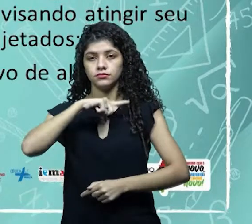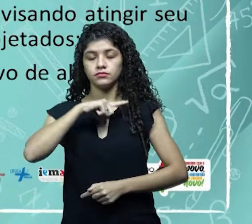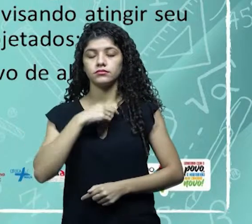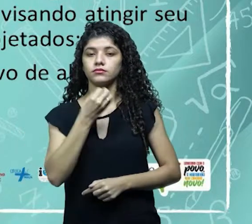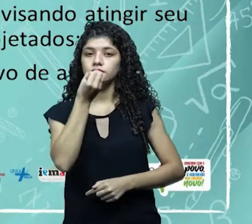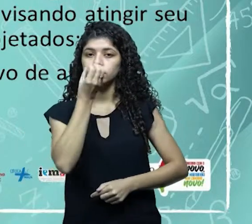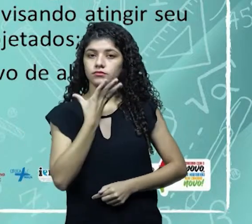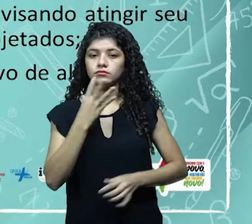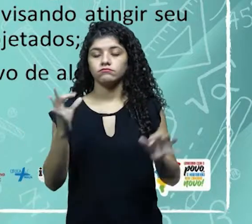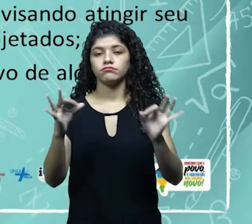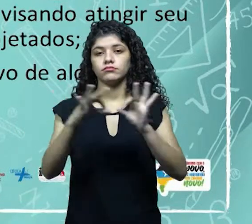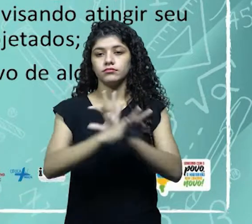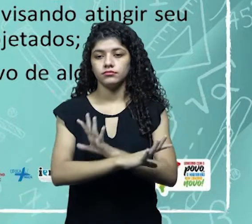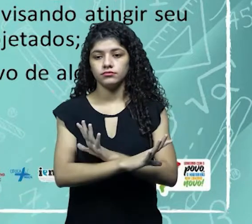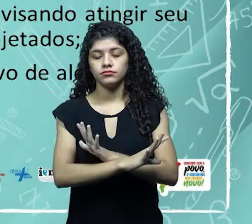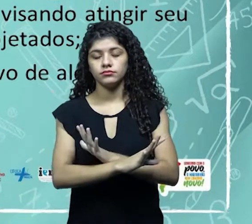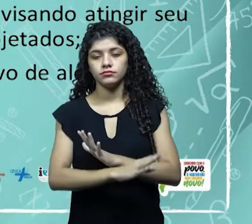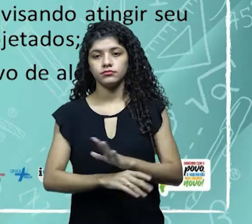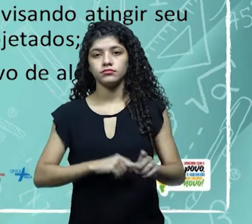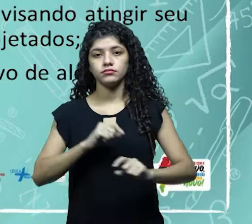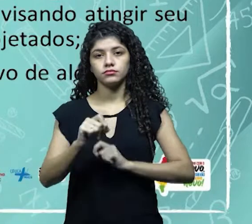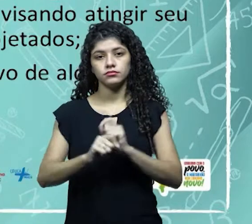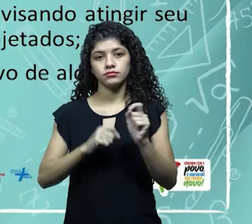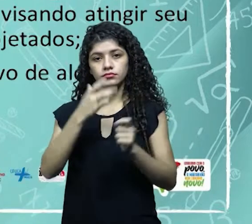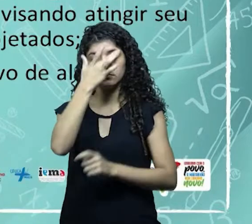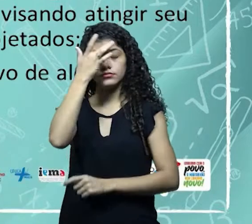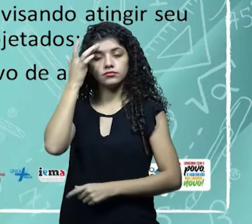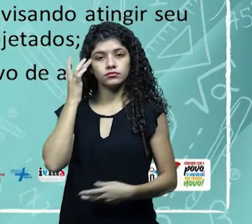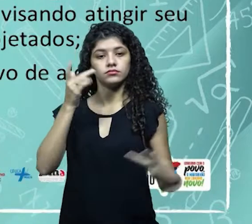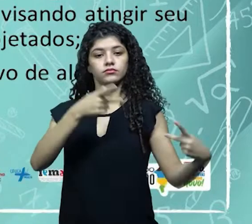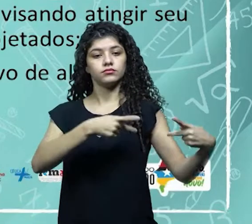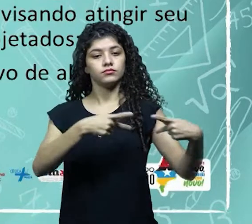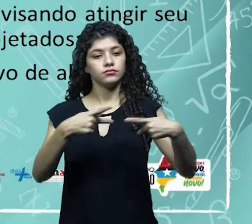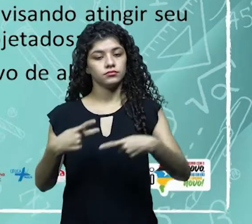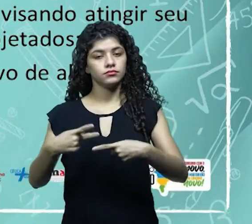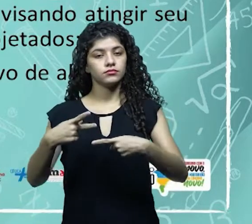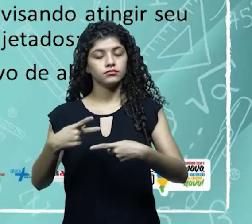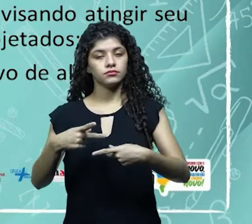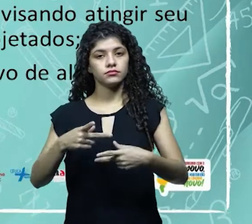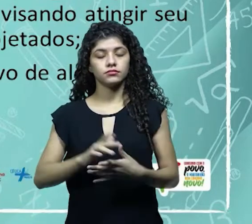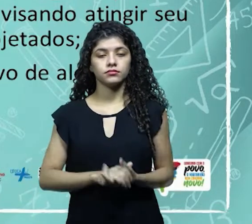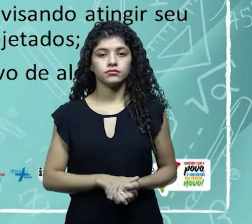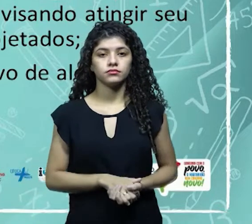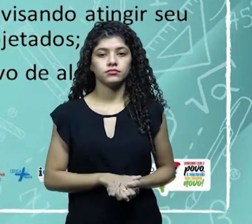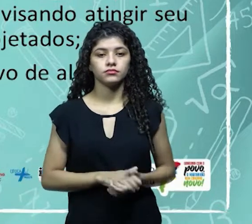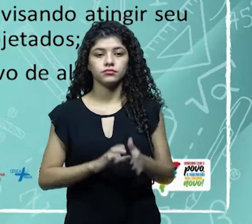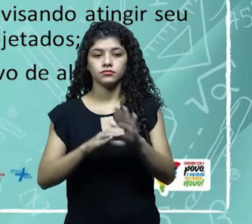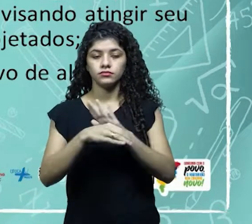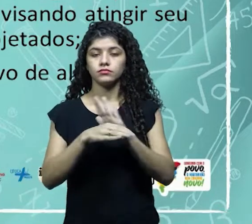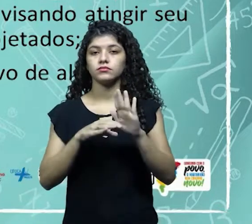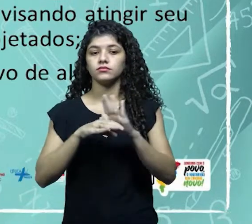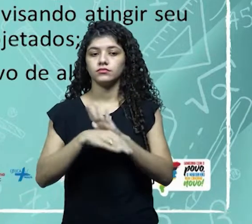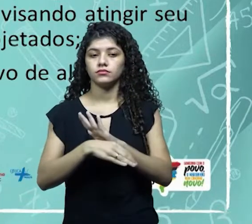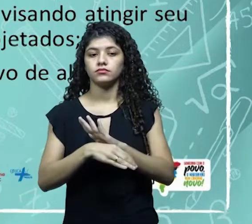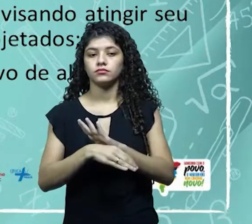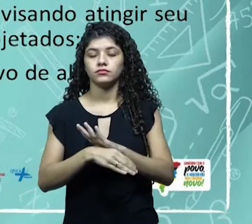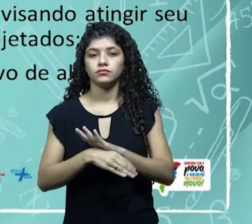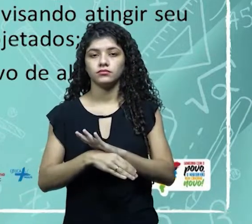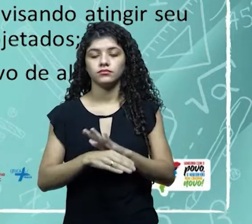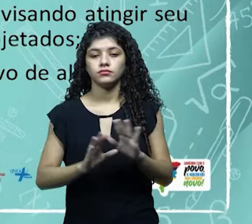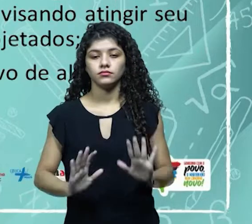ela tem um objetivo de que de alcançar resultados definidos perante o que o meu público